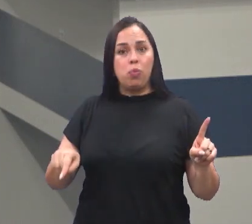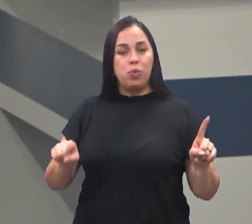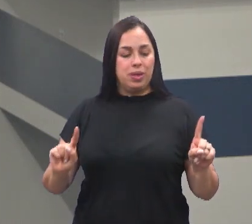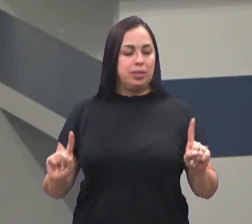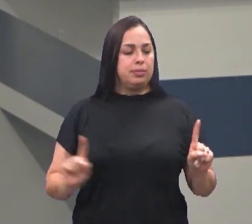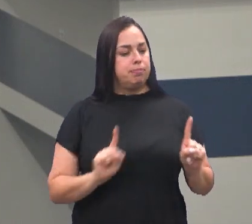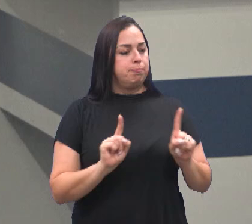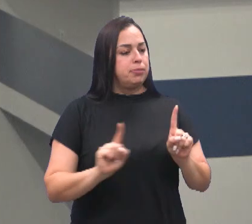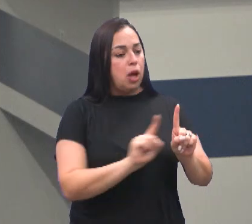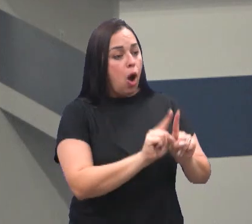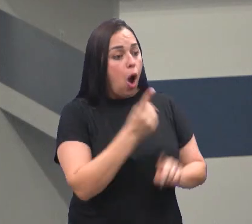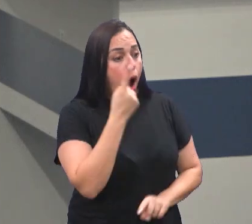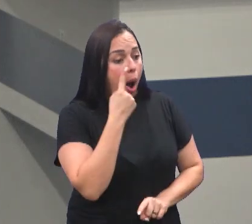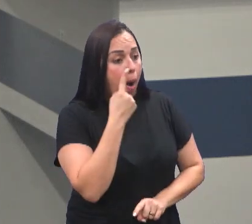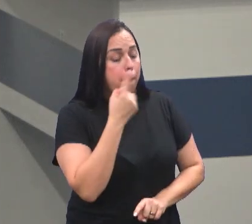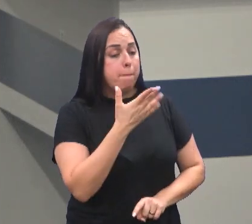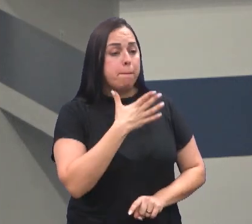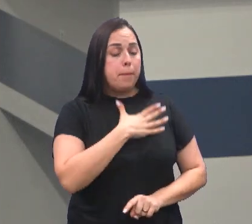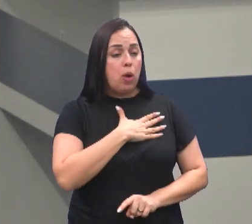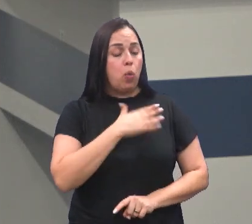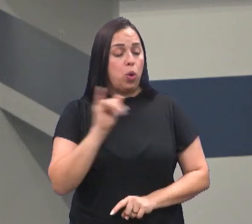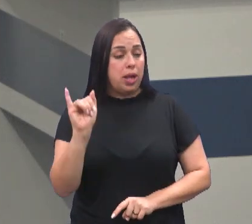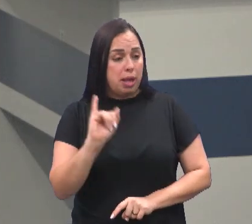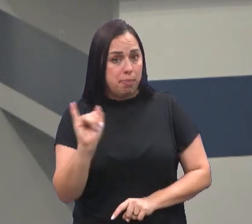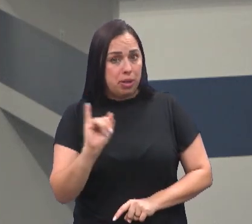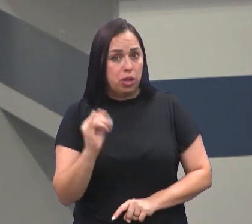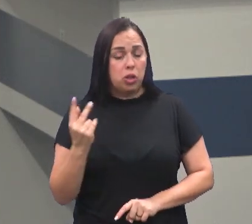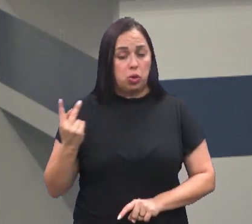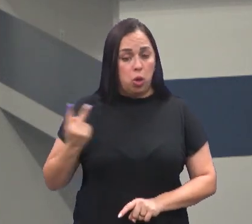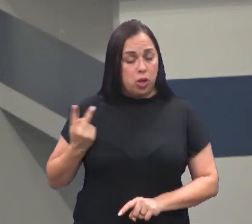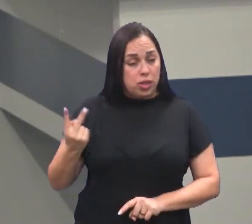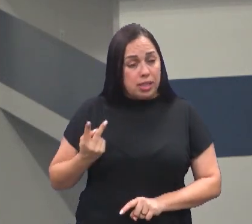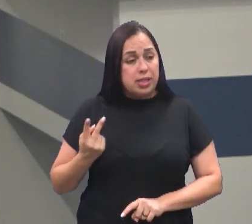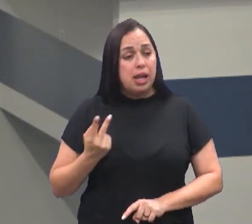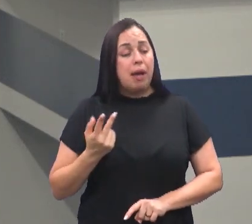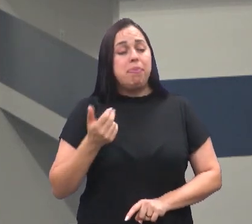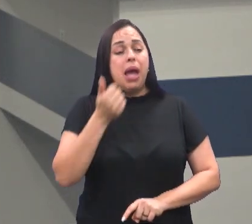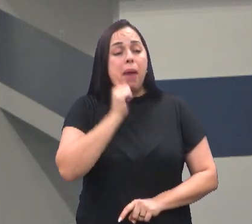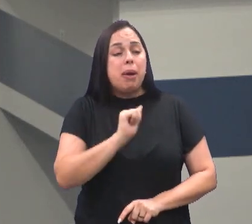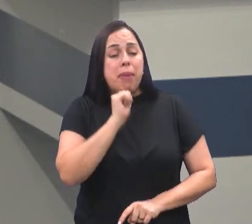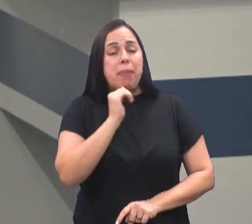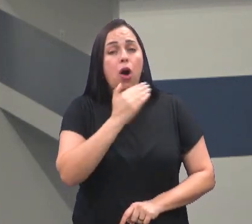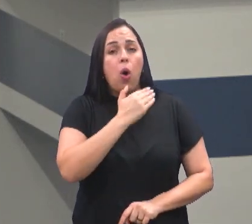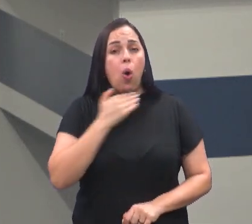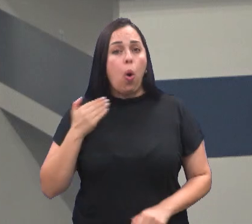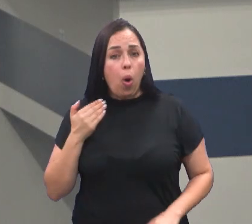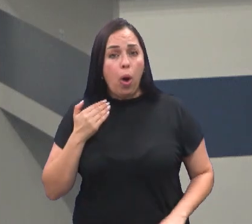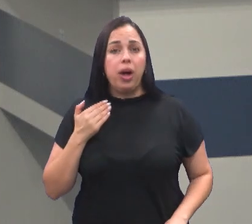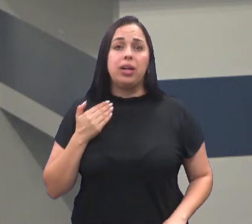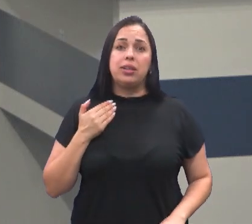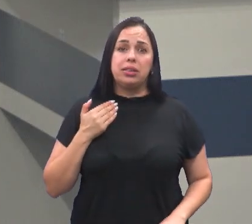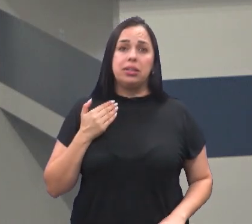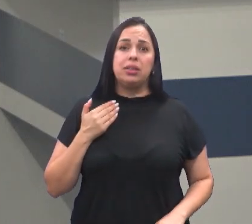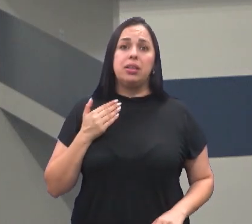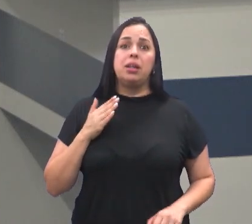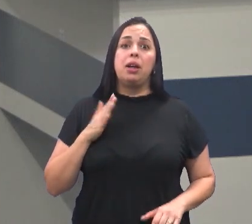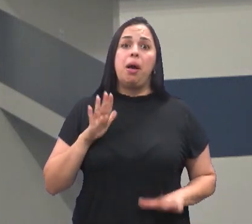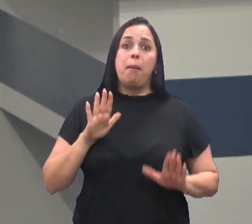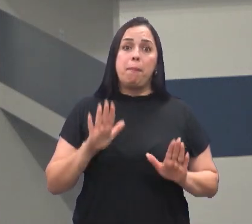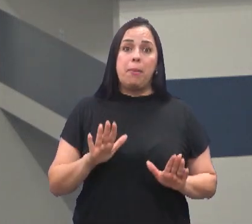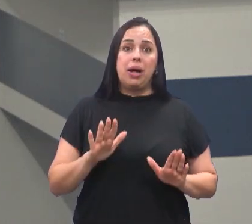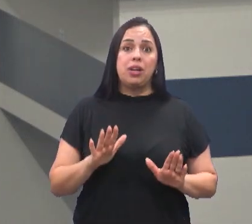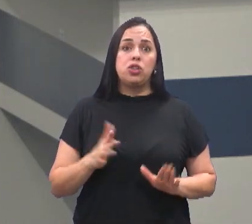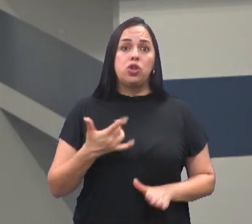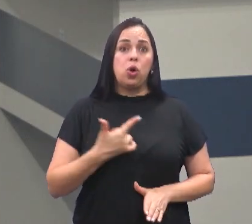e avisou, olha, meu irmão, nós perdemos uma mãe e tudo mais. Mas uma outra criança foi